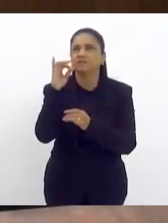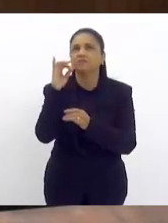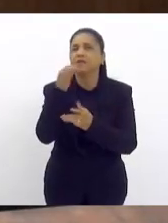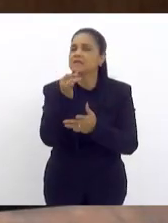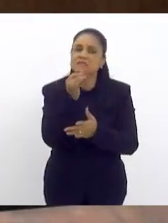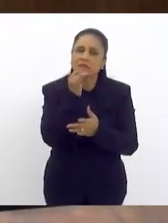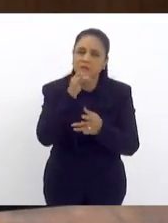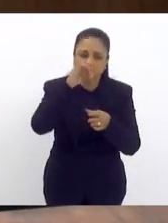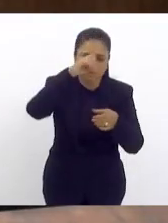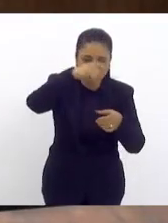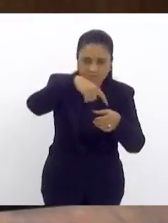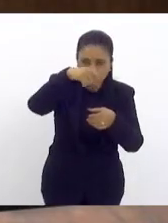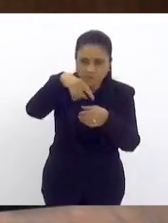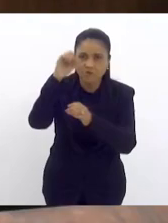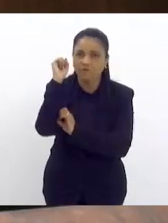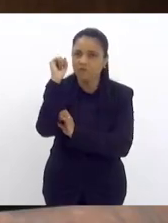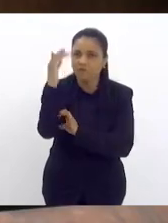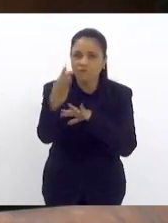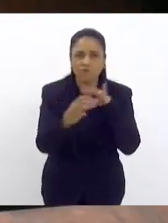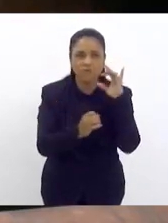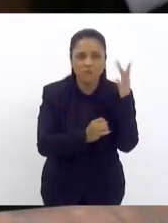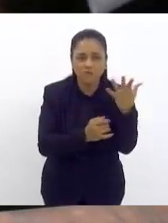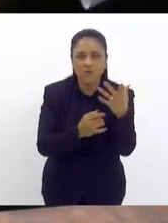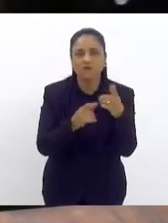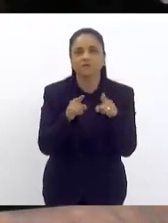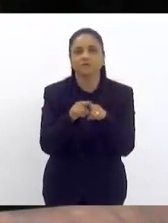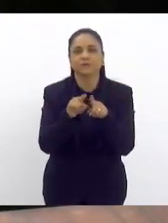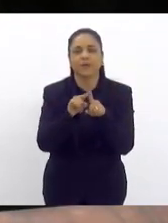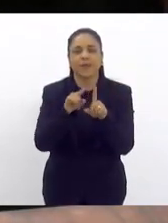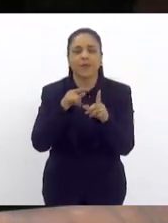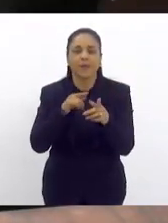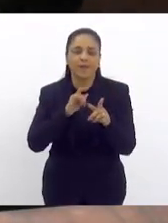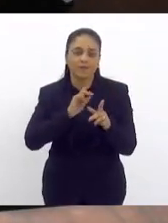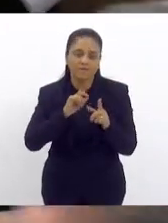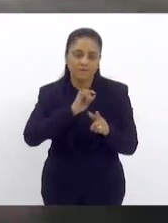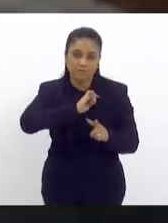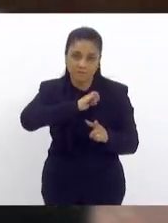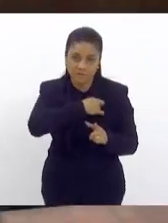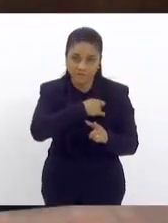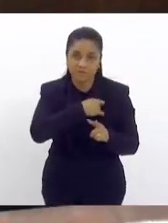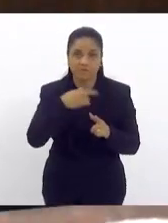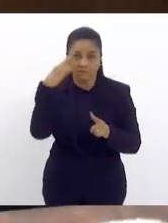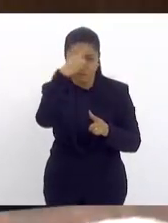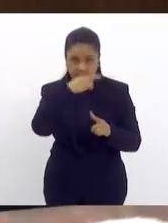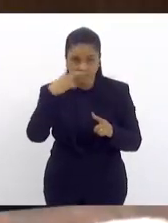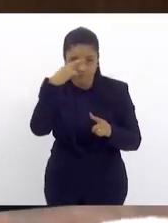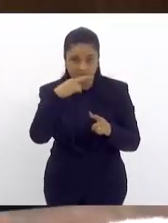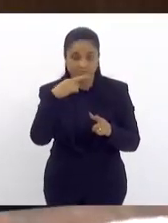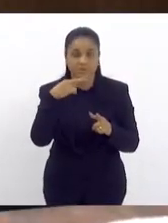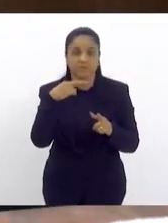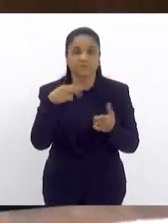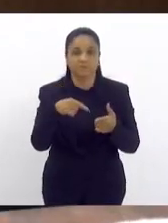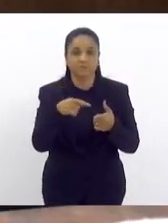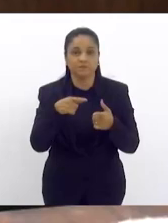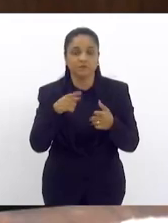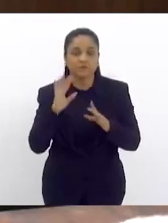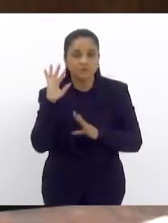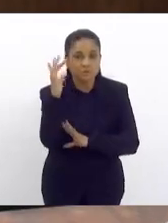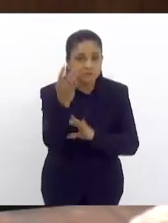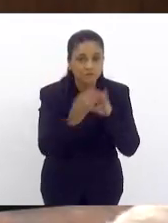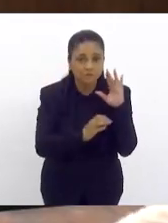de matas ciliares monitoramento ambiental como acrescentou a Deputado Luiz Paulo né várias coisas